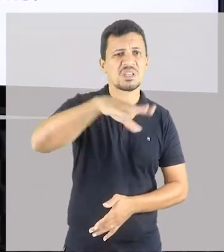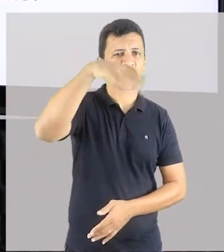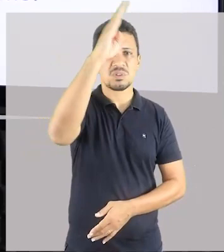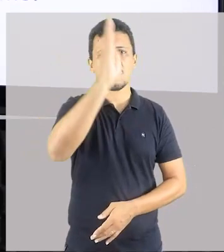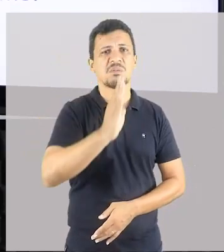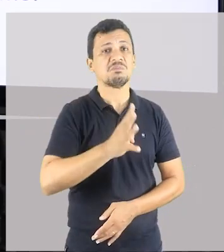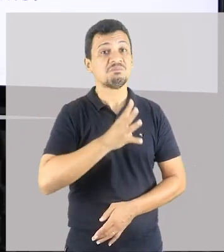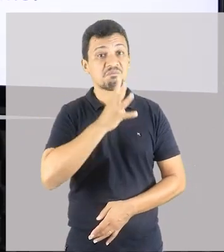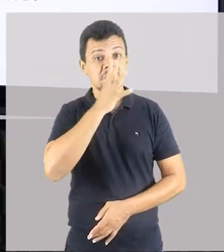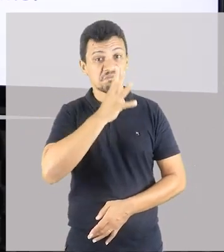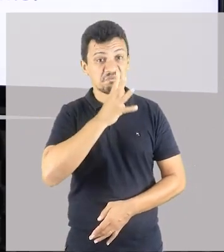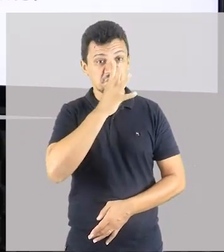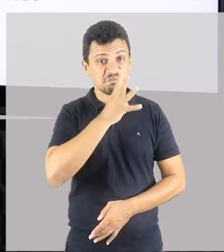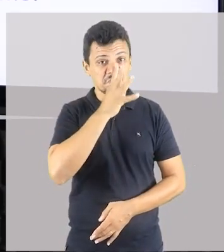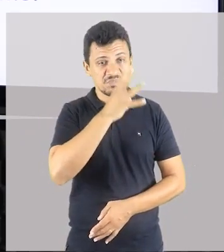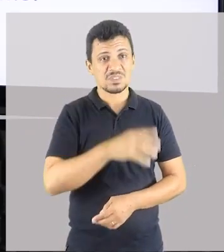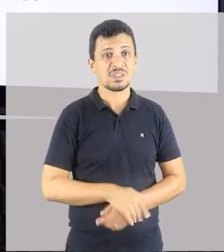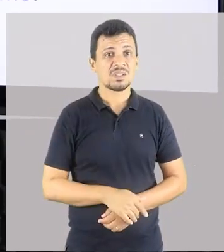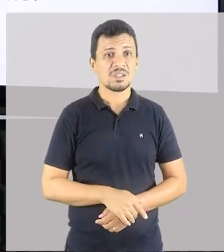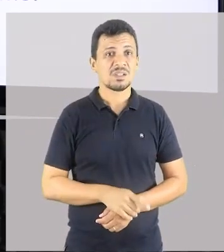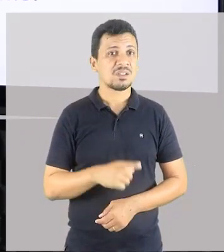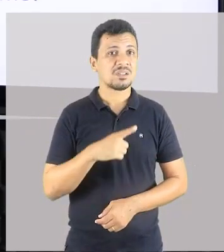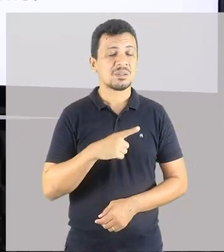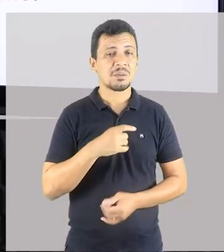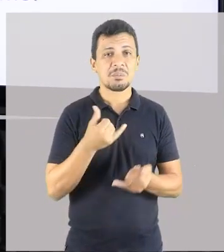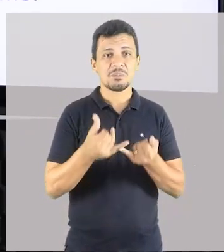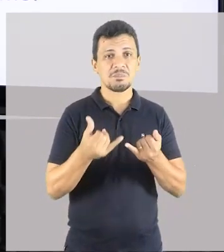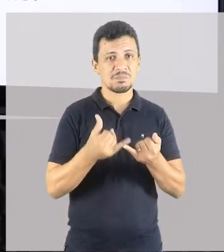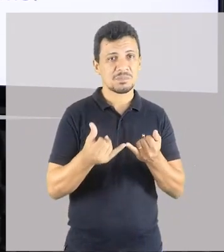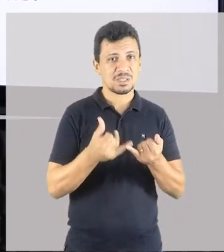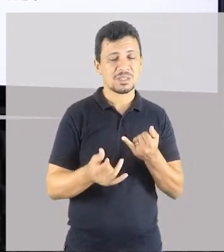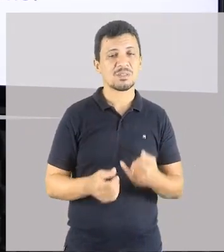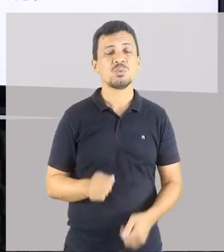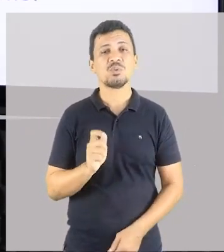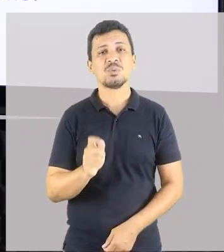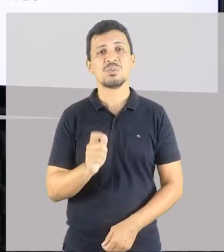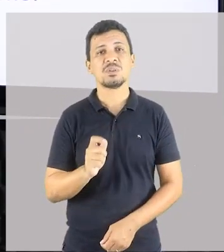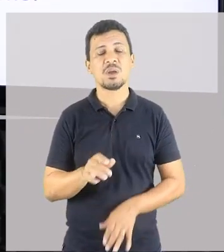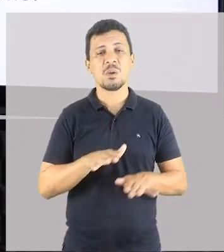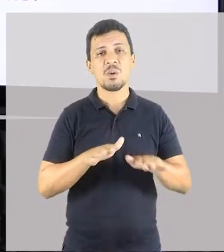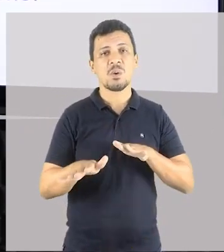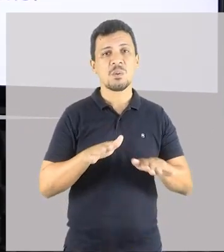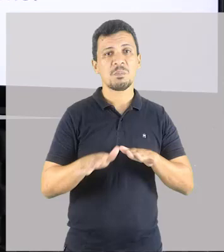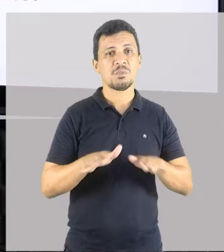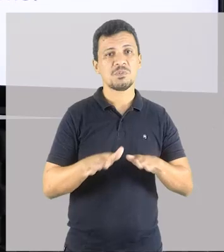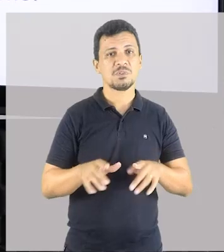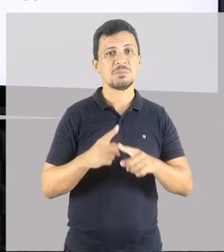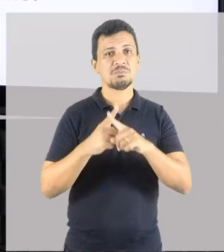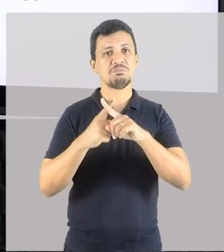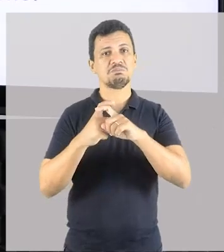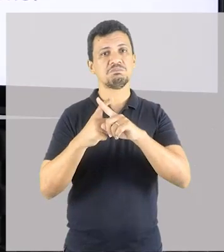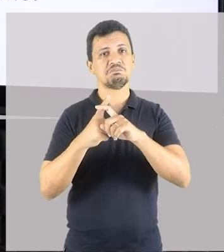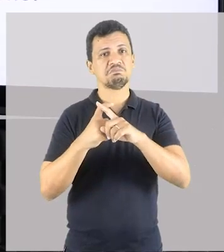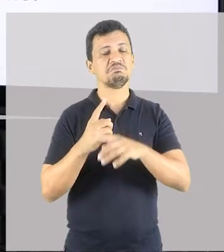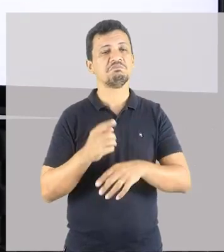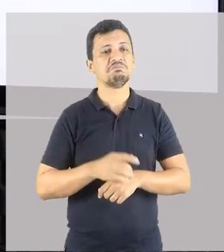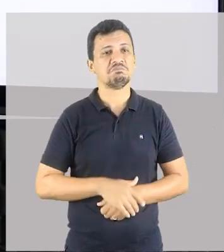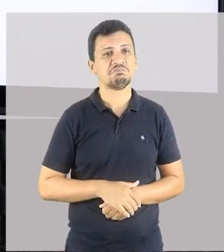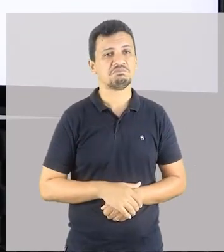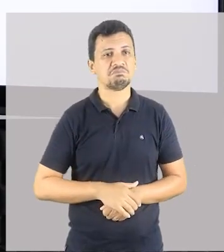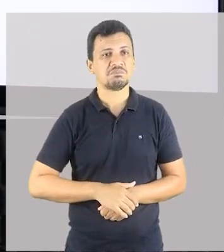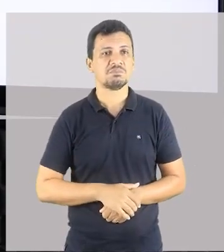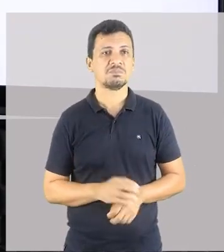sentido do exagero, certo? Com inclinação para o nazifascismo. Então, aí já era um movimento mais radical,